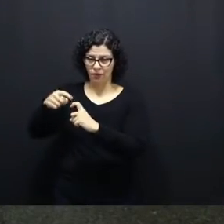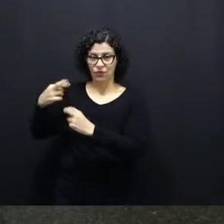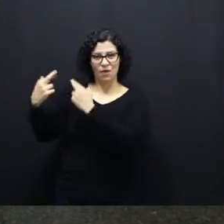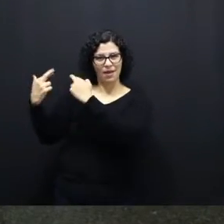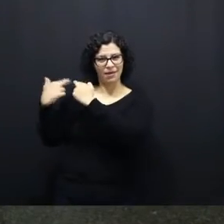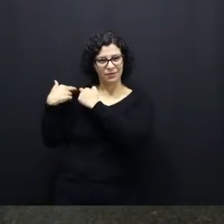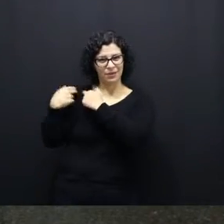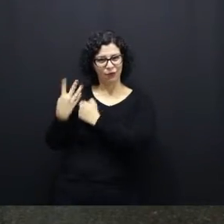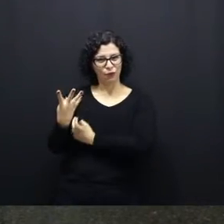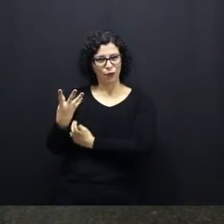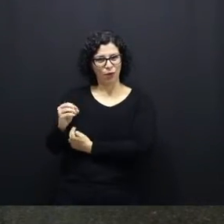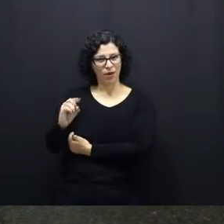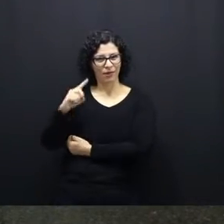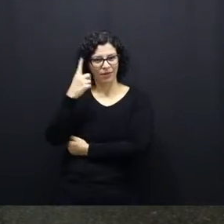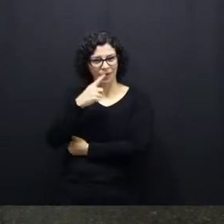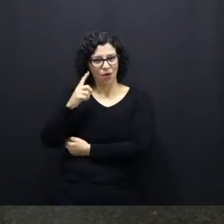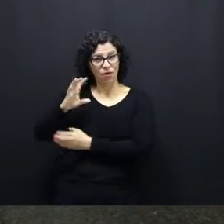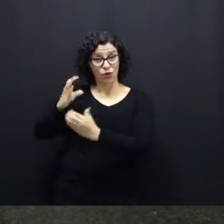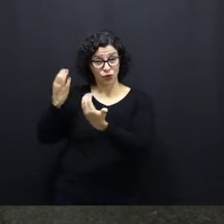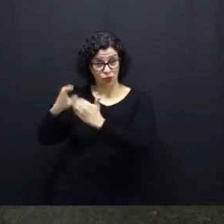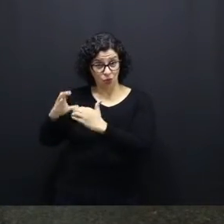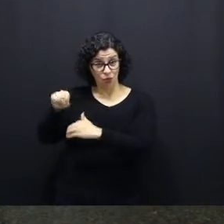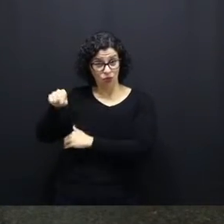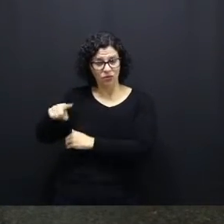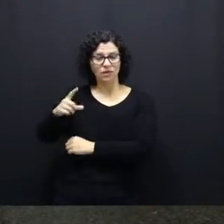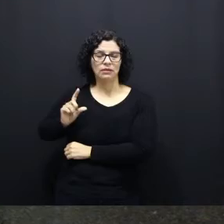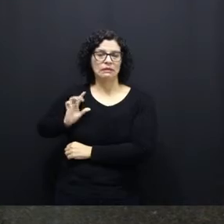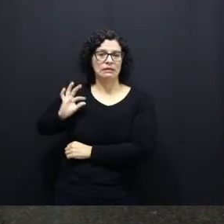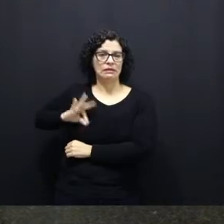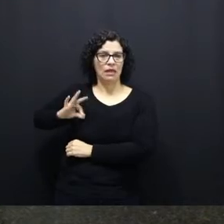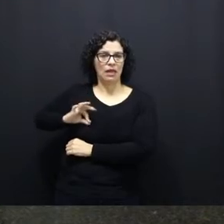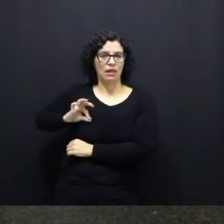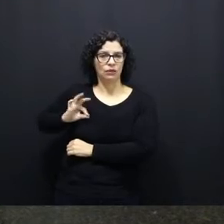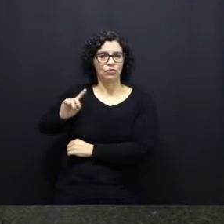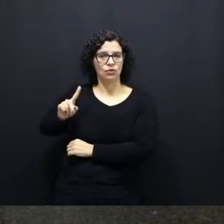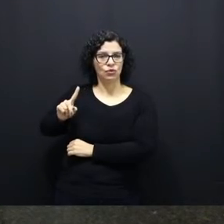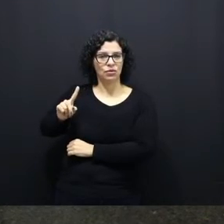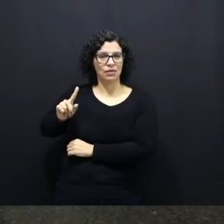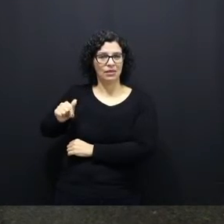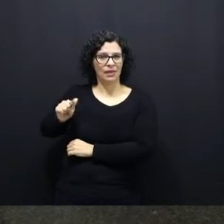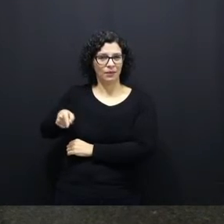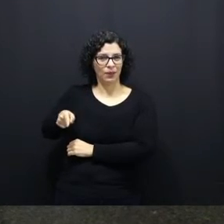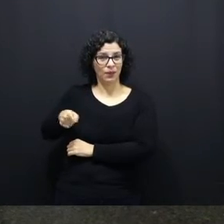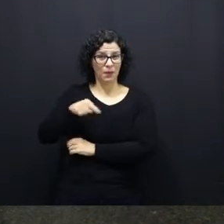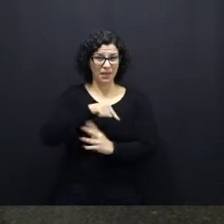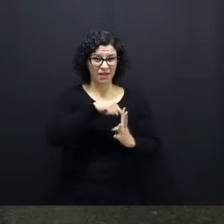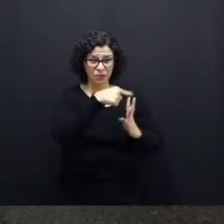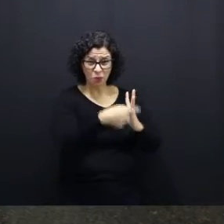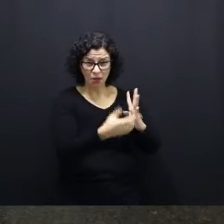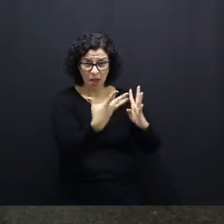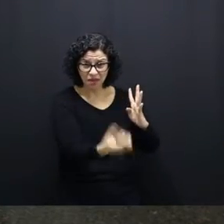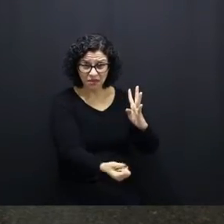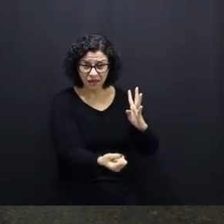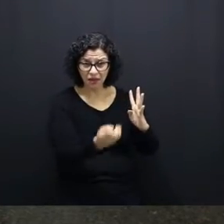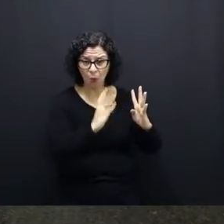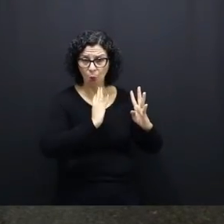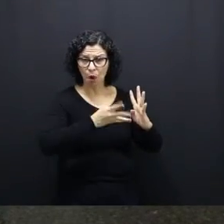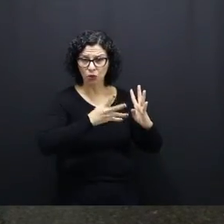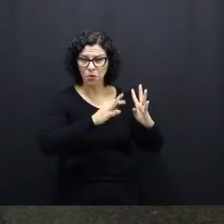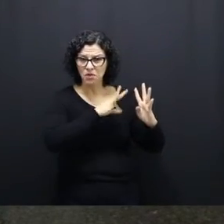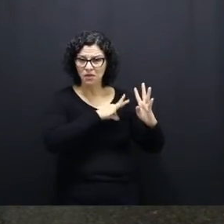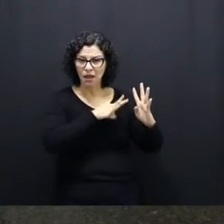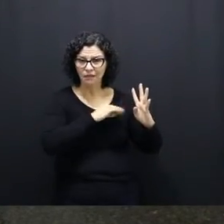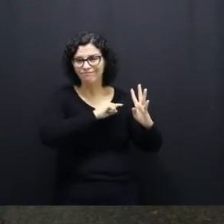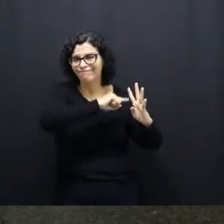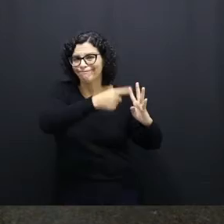município sim mas qual é a dificuldade eles não vem porque é muito baixo a remuneração então alguns